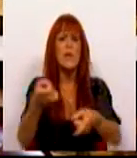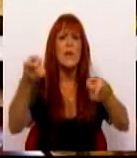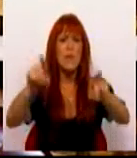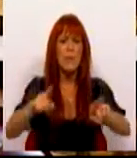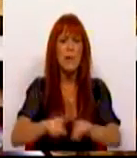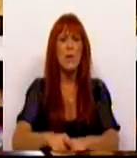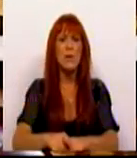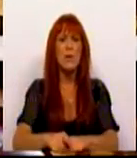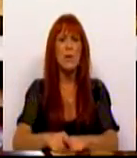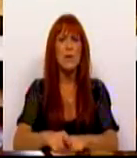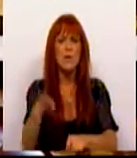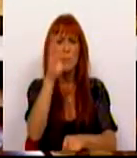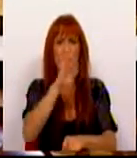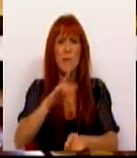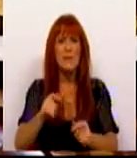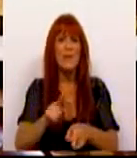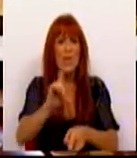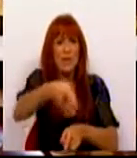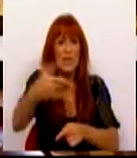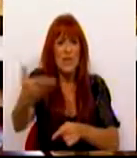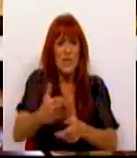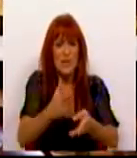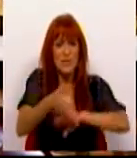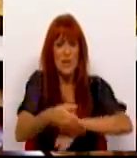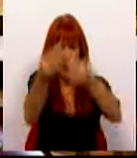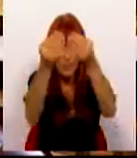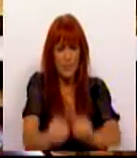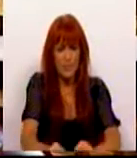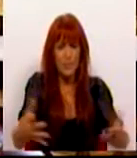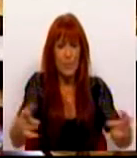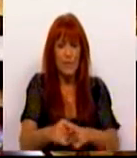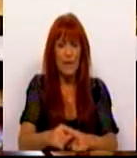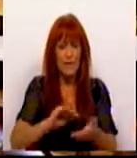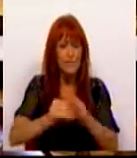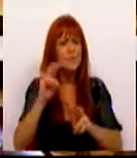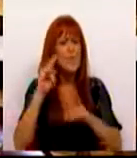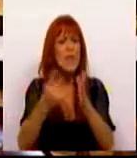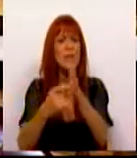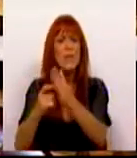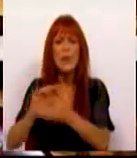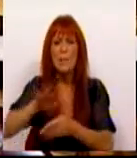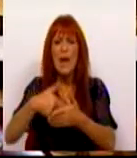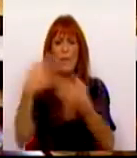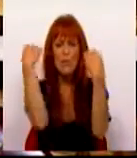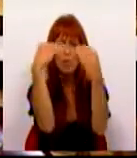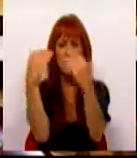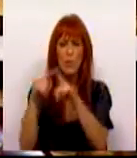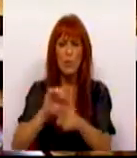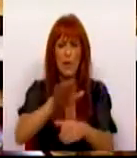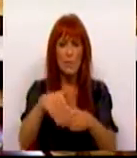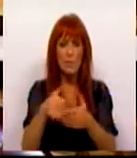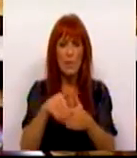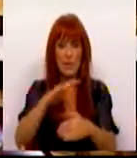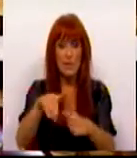ainda operacionaliza tais deveres e direitos através da elaboração do diagnóstico de necessidades e planos de formação com participação